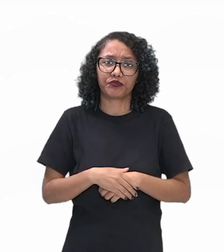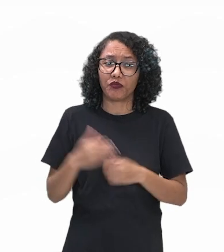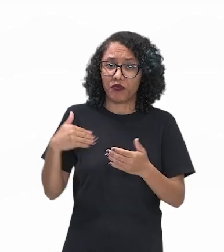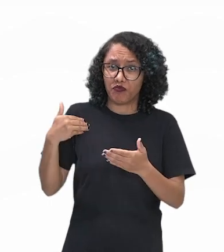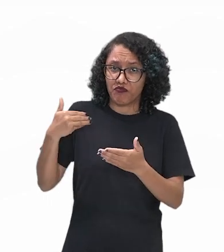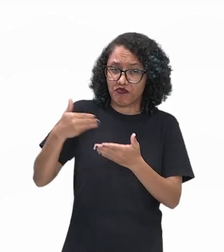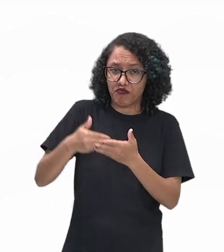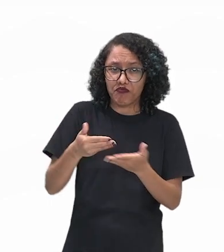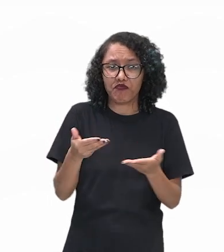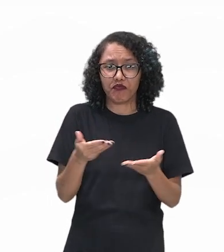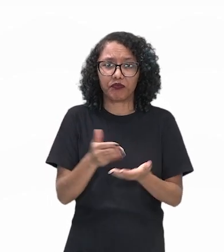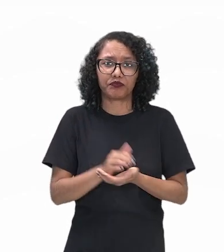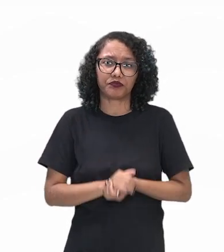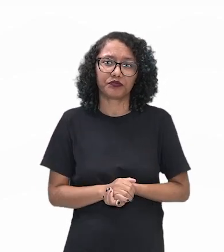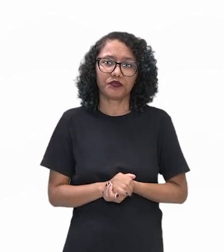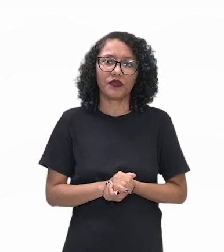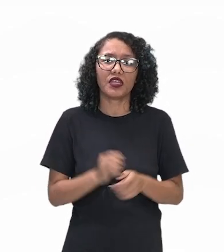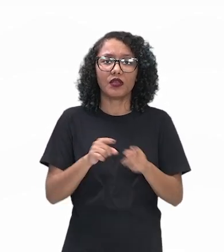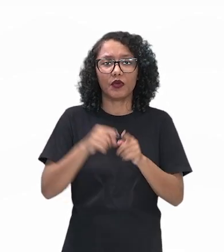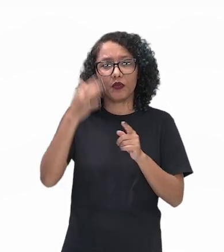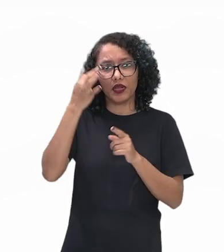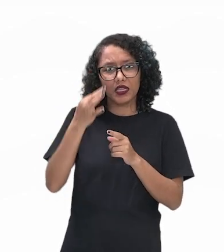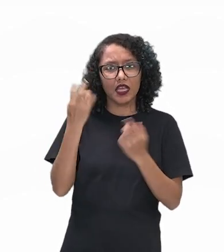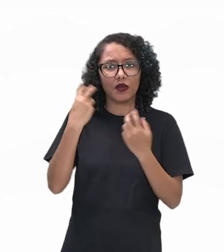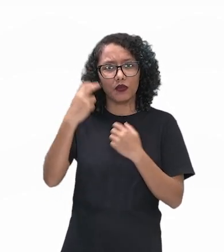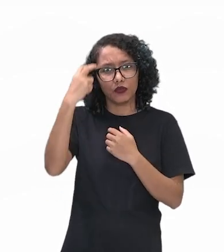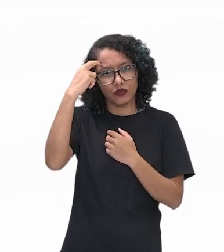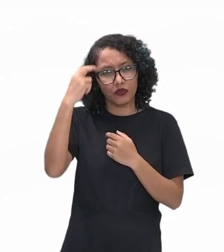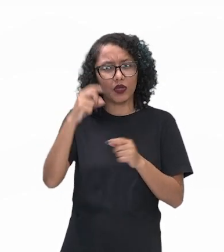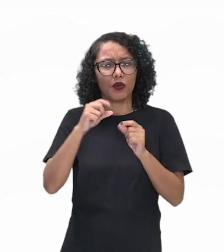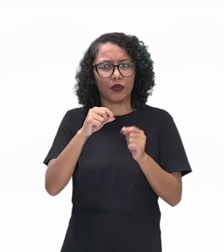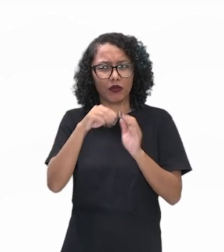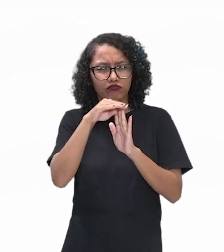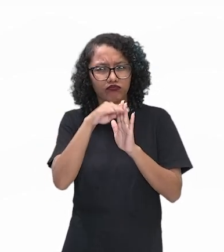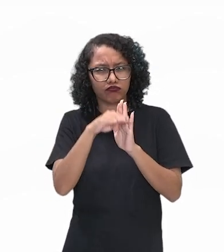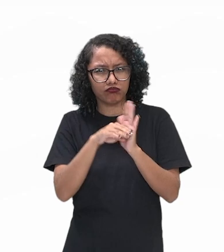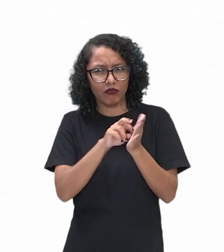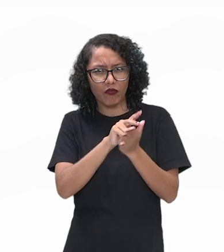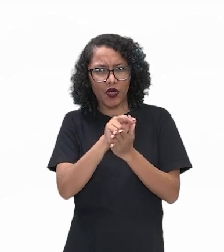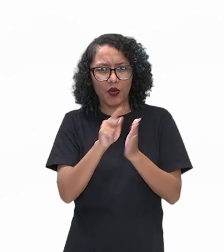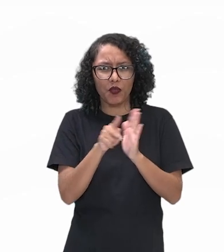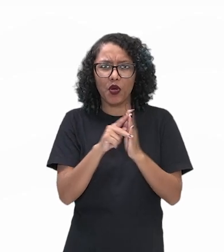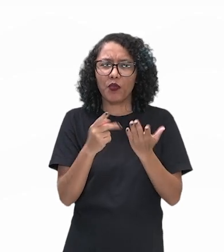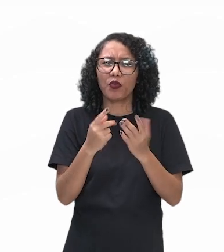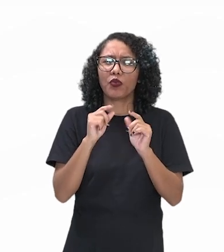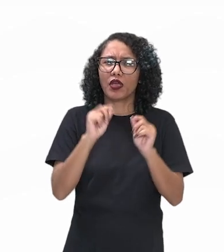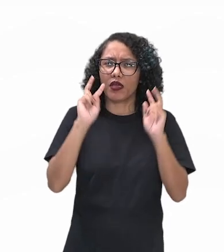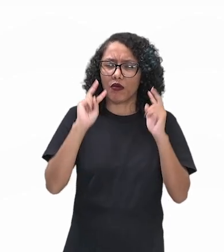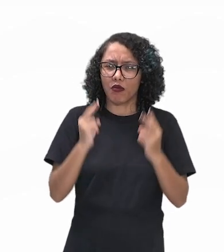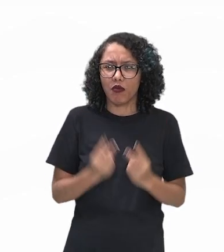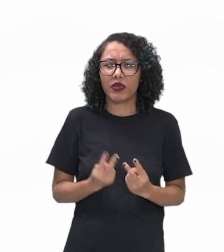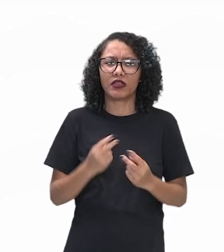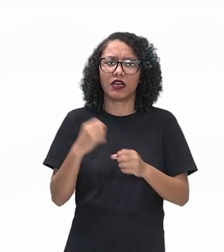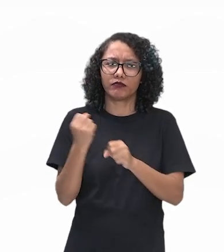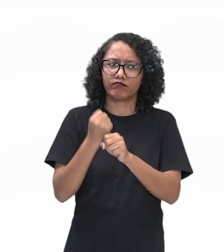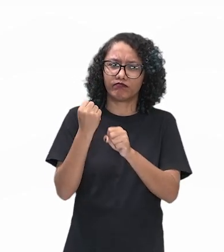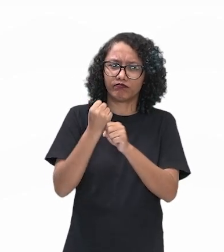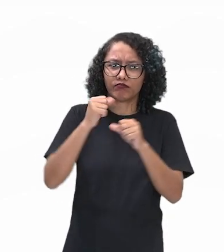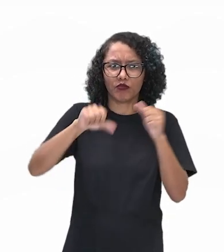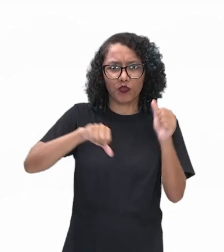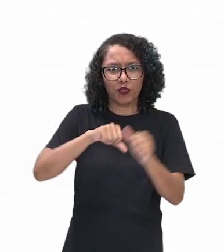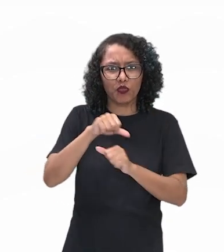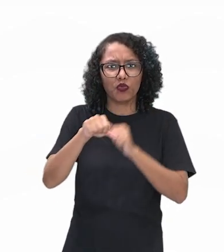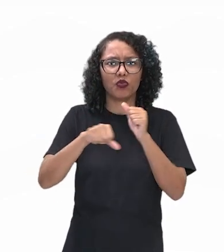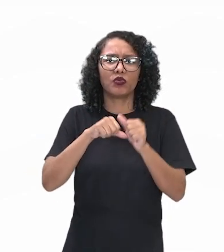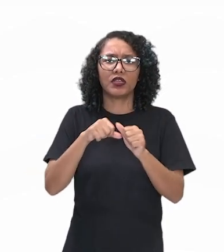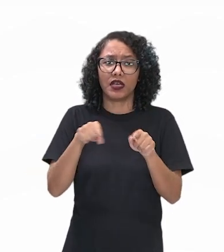do tempo. Compreensão de cultura como conjunto de tudo aquilo que o homem constrói, modificando e causando